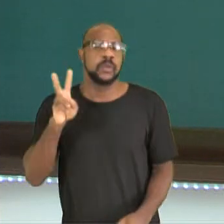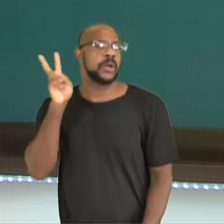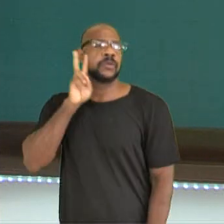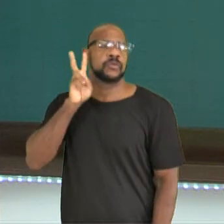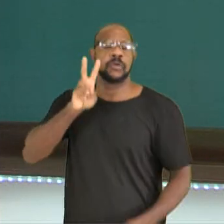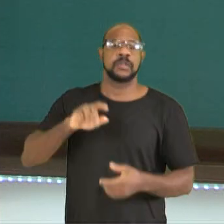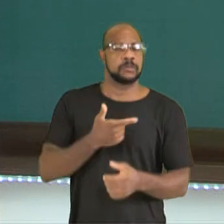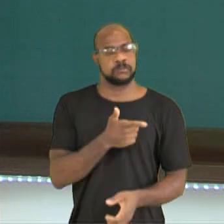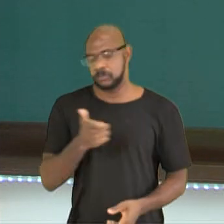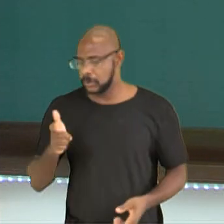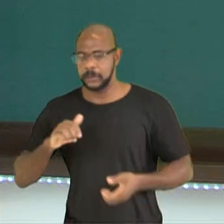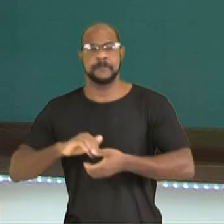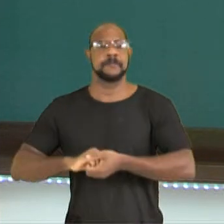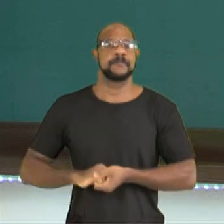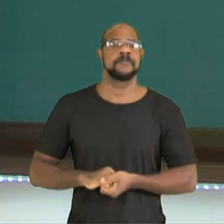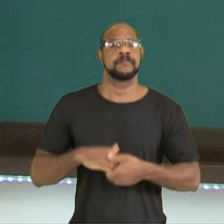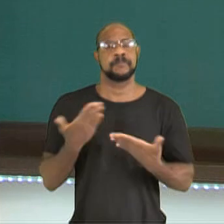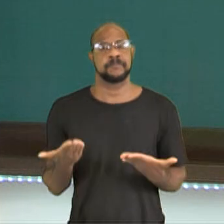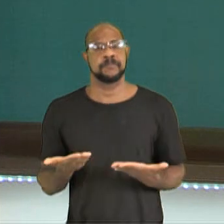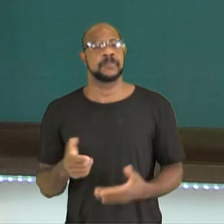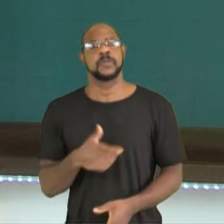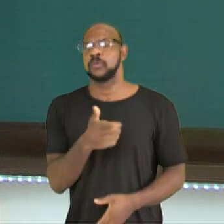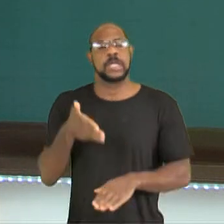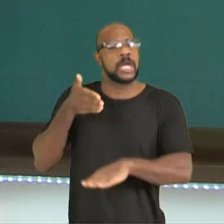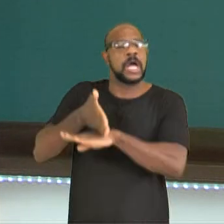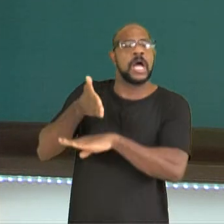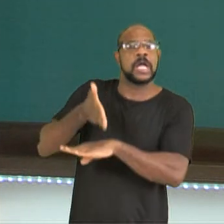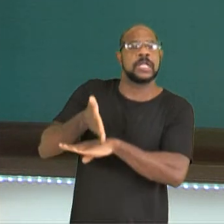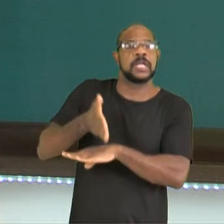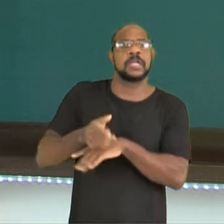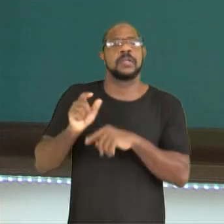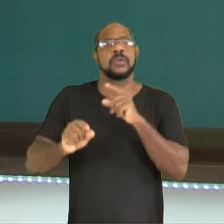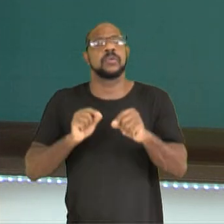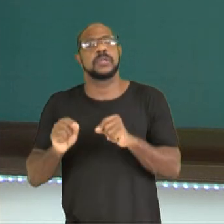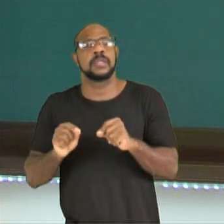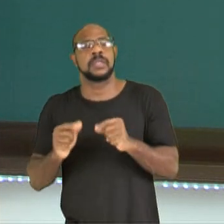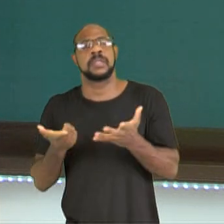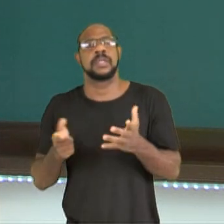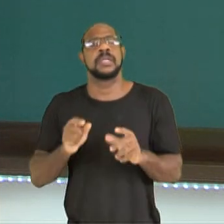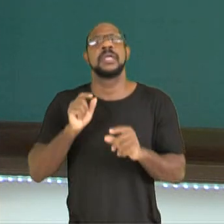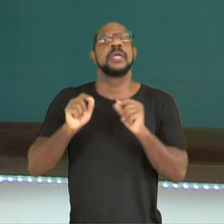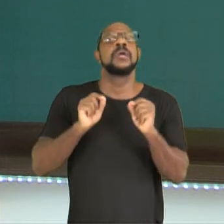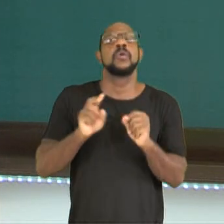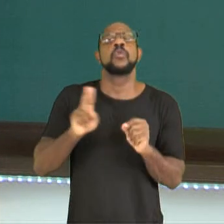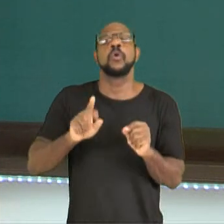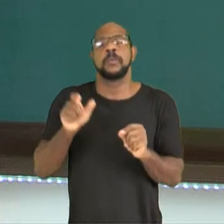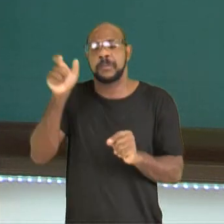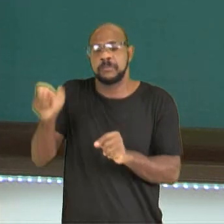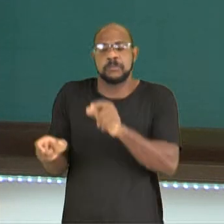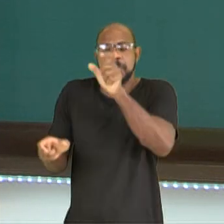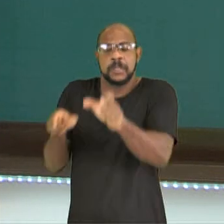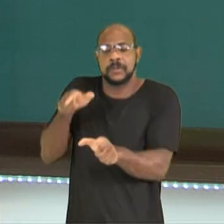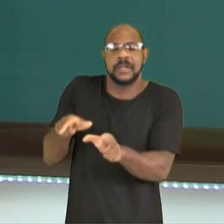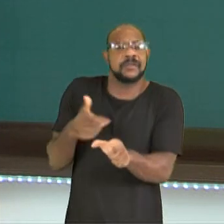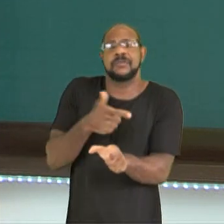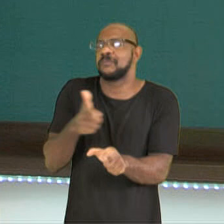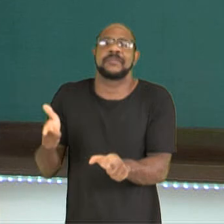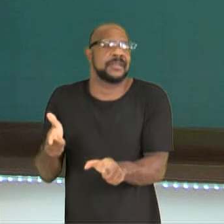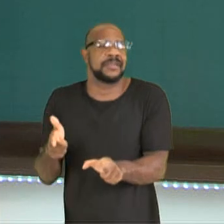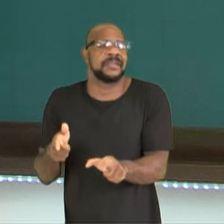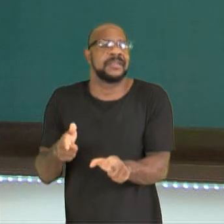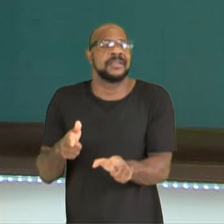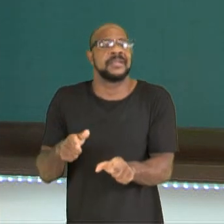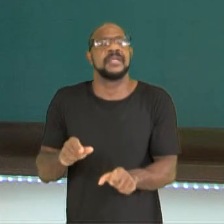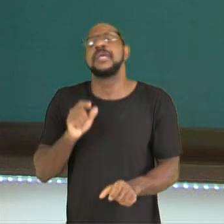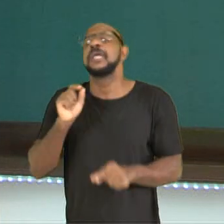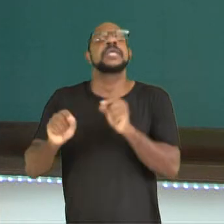aqui, temos a introdução e não temos acesso ao nome de quem é esse personagem que tenta escrever e